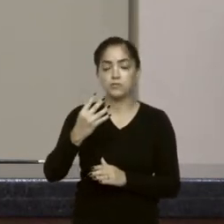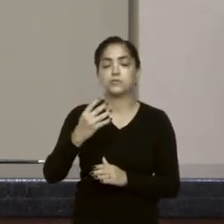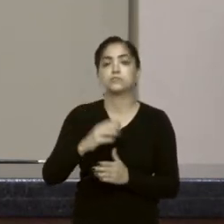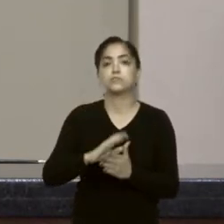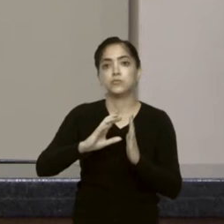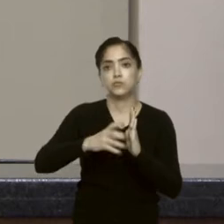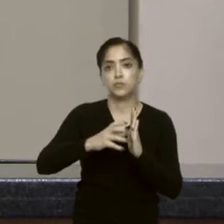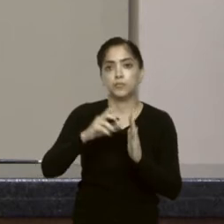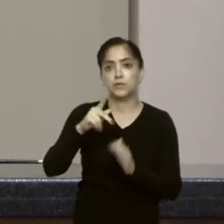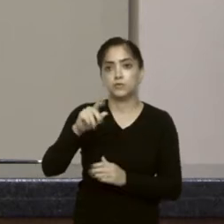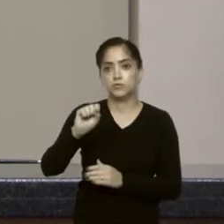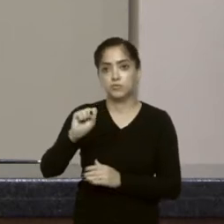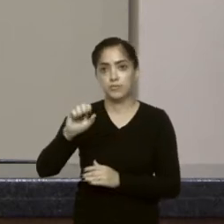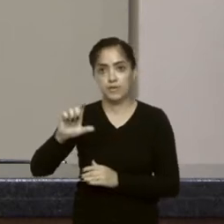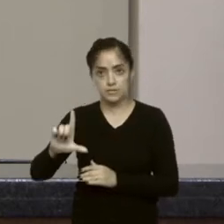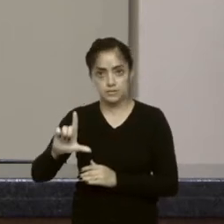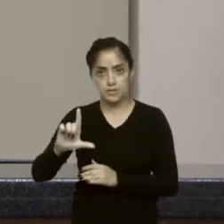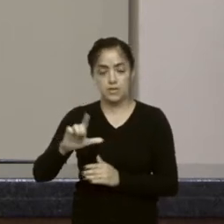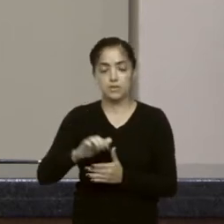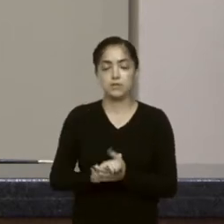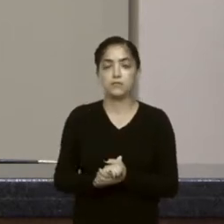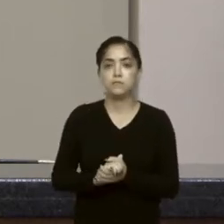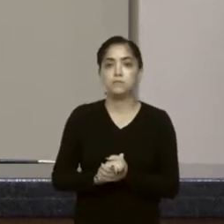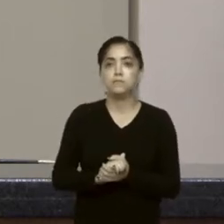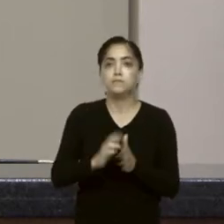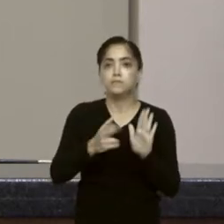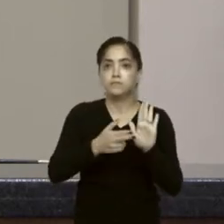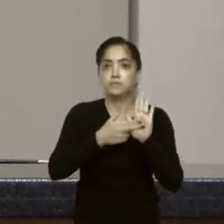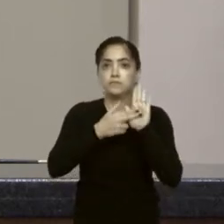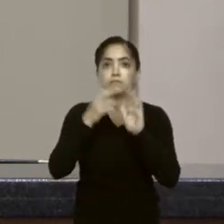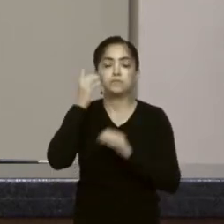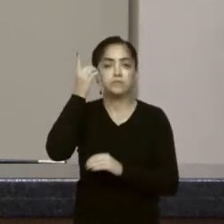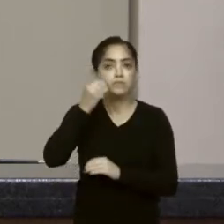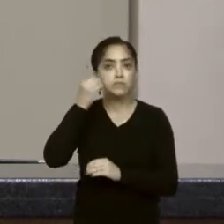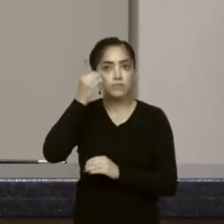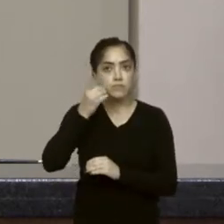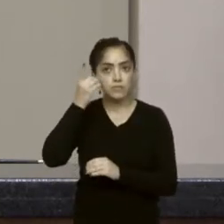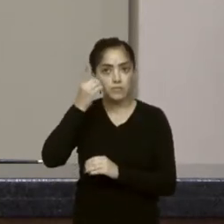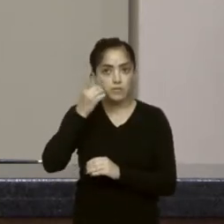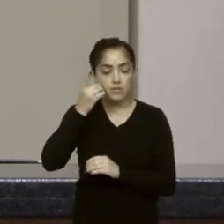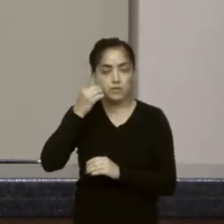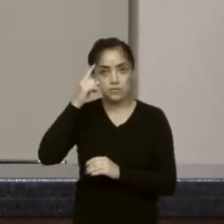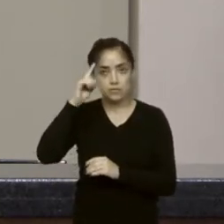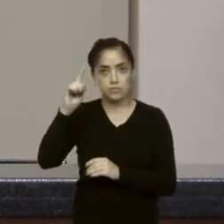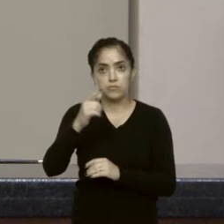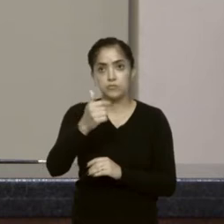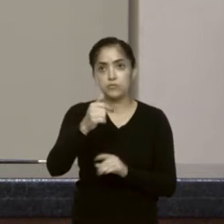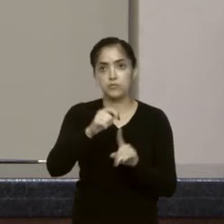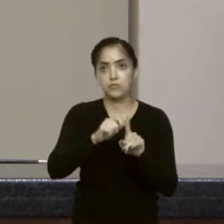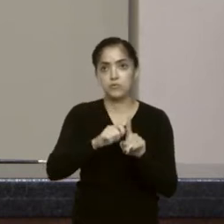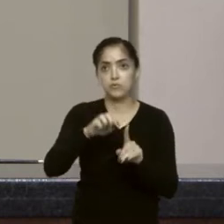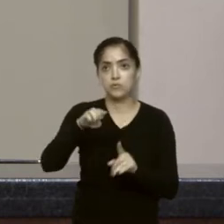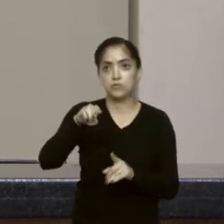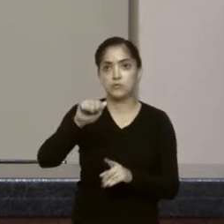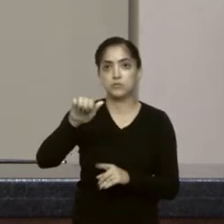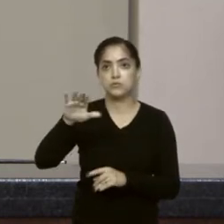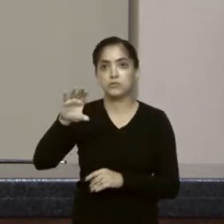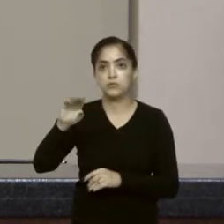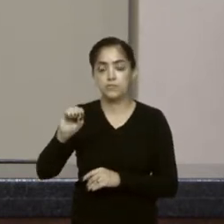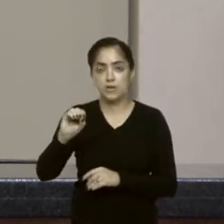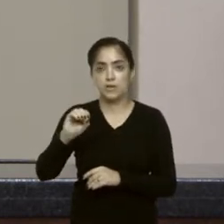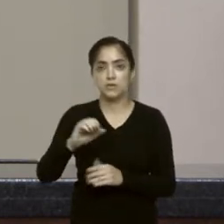Liberal, PSL, para ocupar cadeira de deputado nesse poder a partir de 12 de maio do corrente ano,